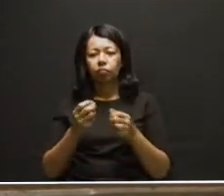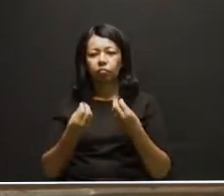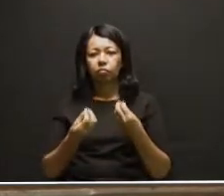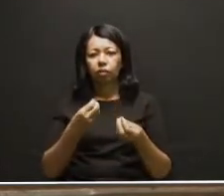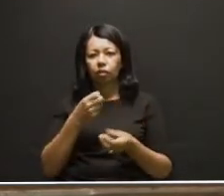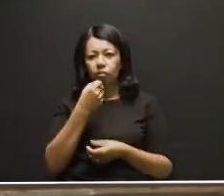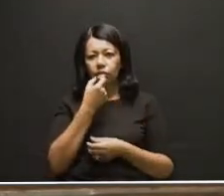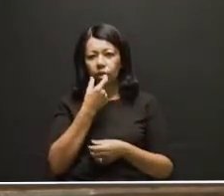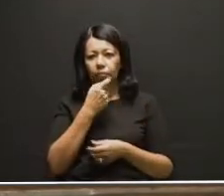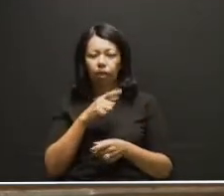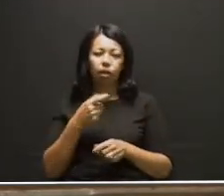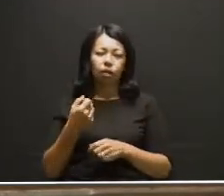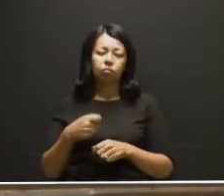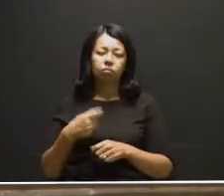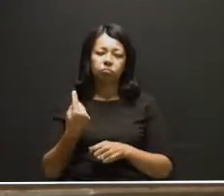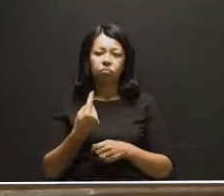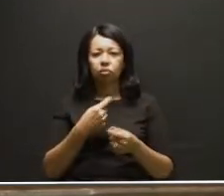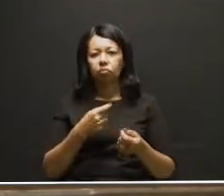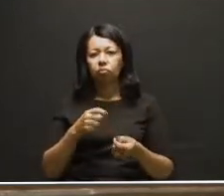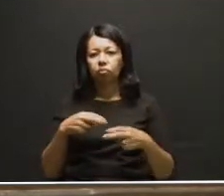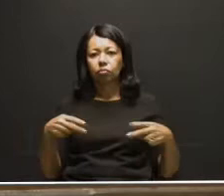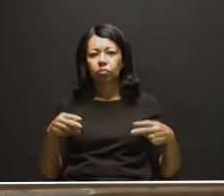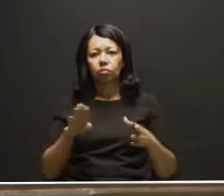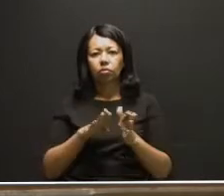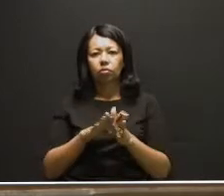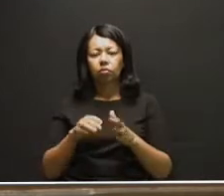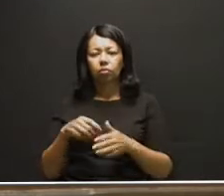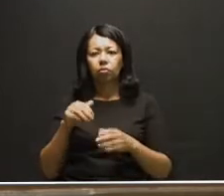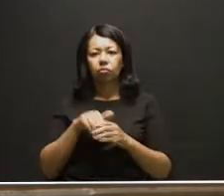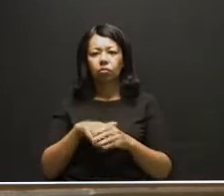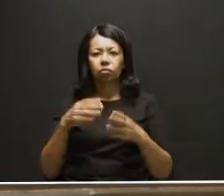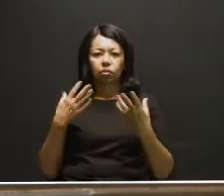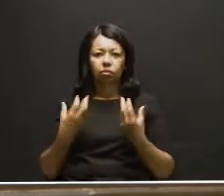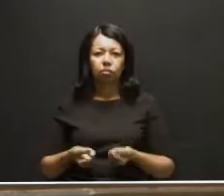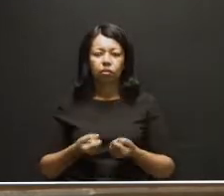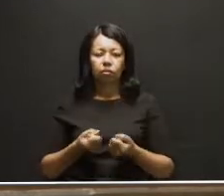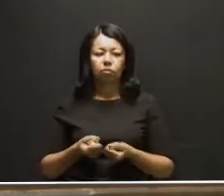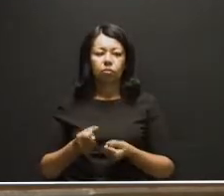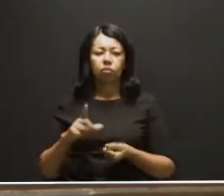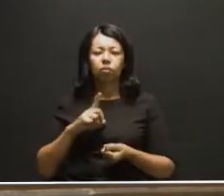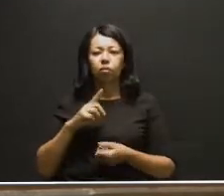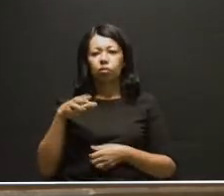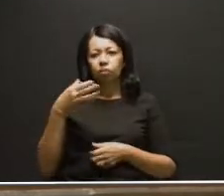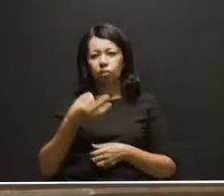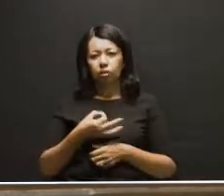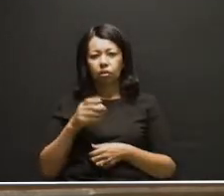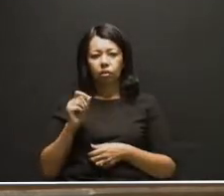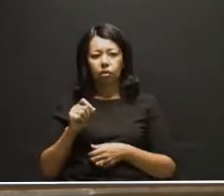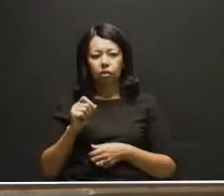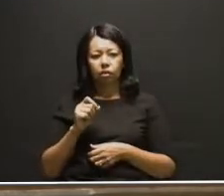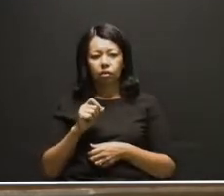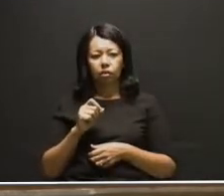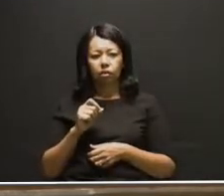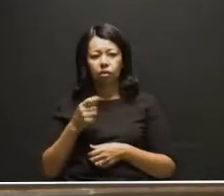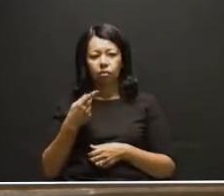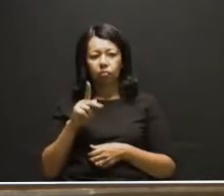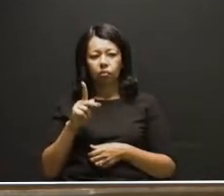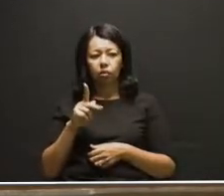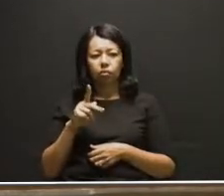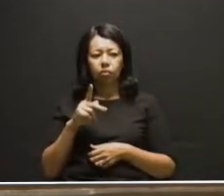e t7 certa mas é eu voto é favorável e eu tenho certeza que através